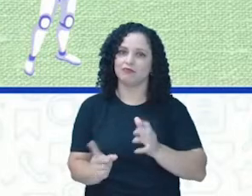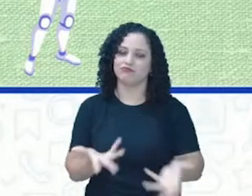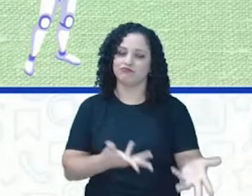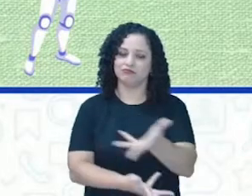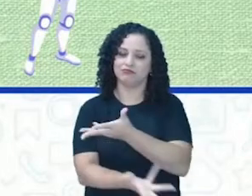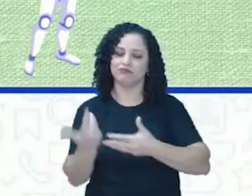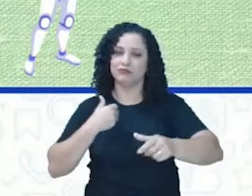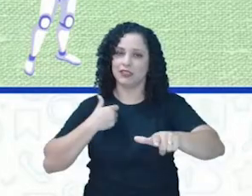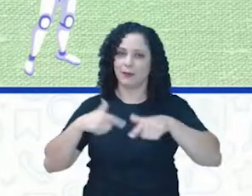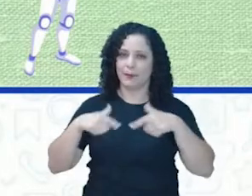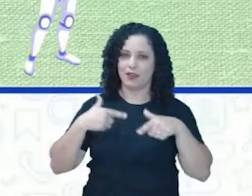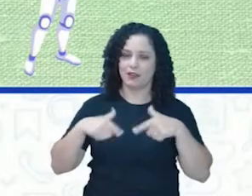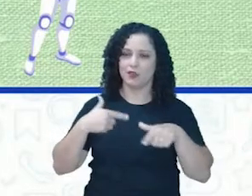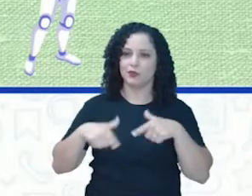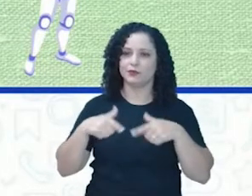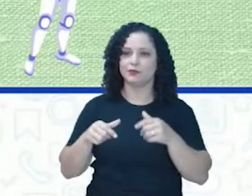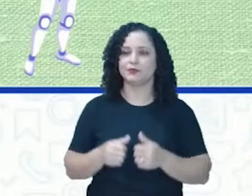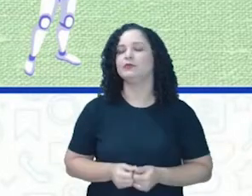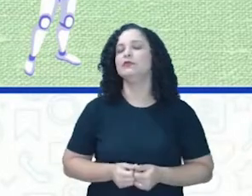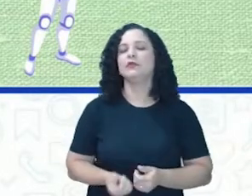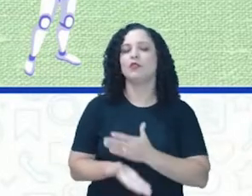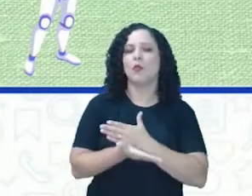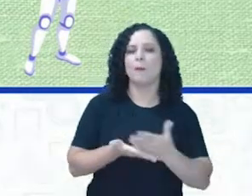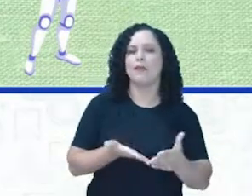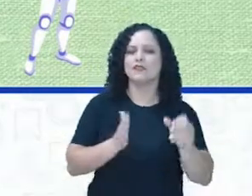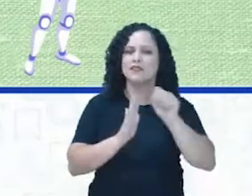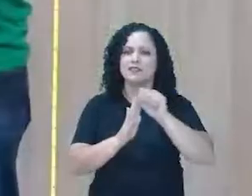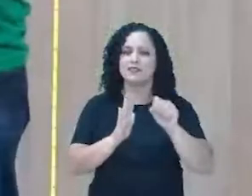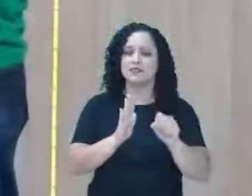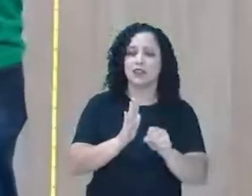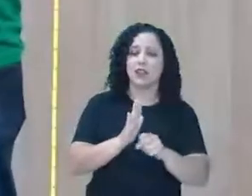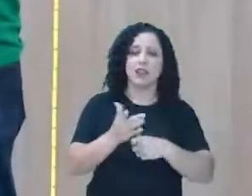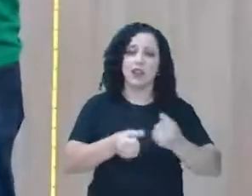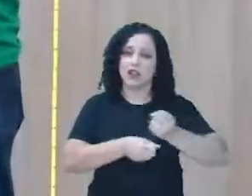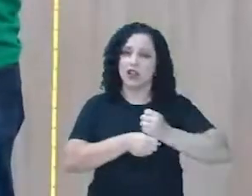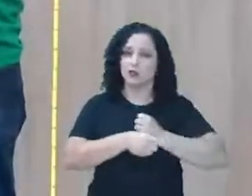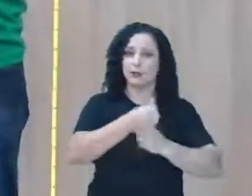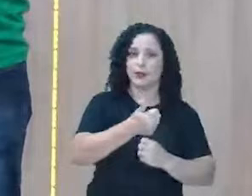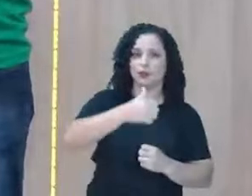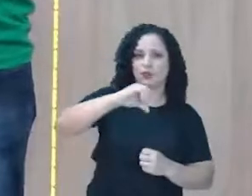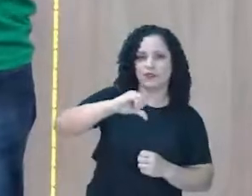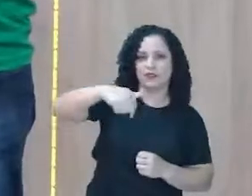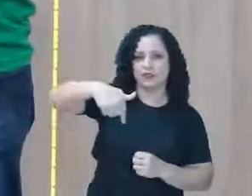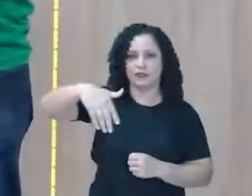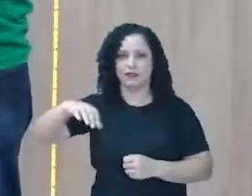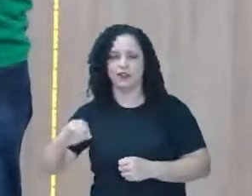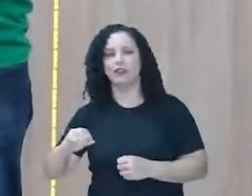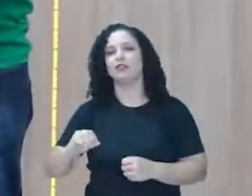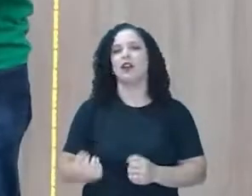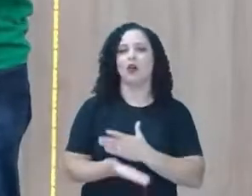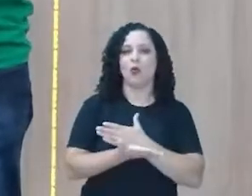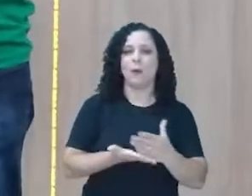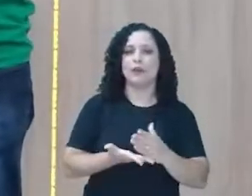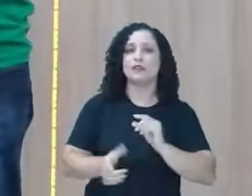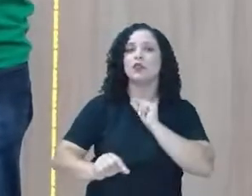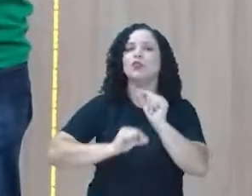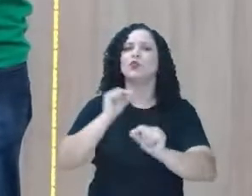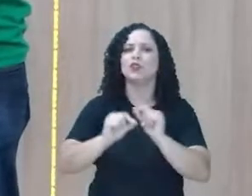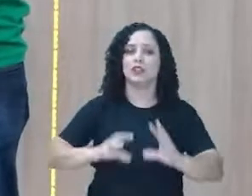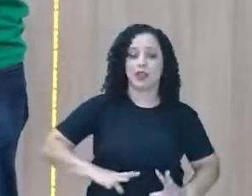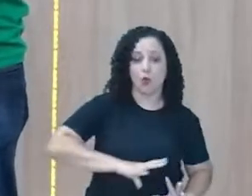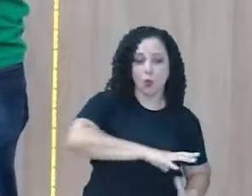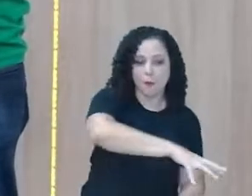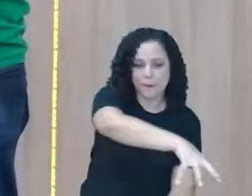momento atual, né, que se inicia na década de 70, que é a globalização. A globalização ela é a aceleração dos